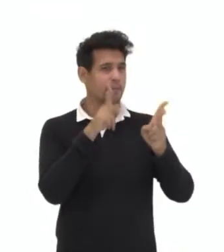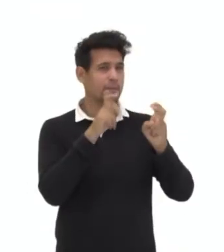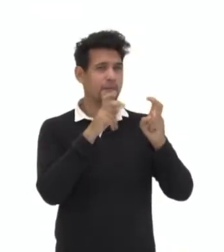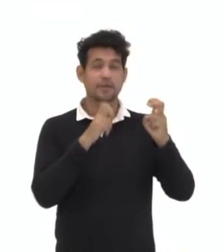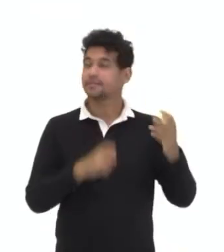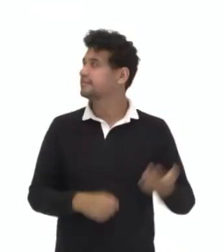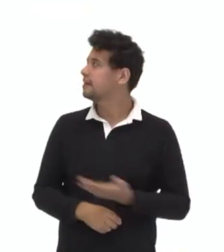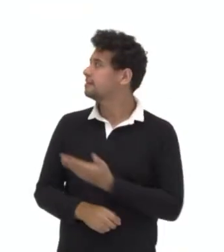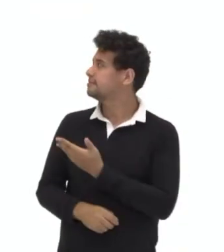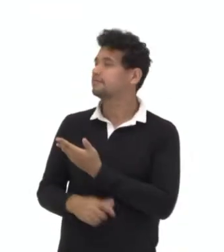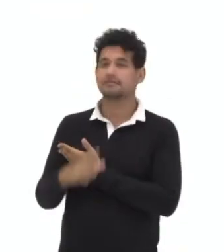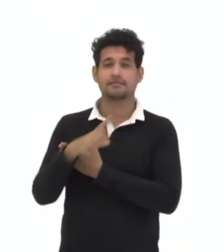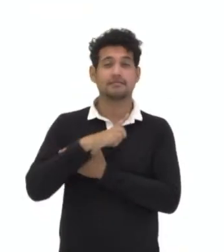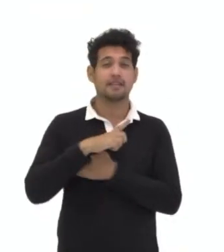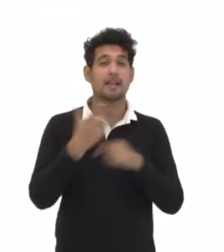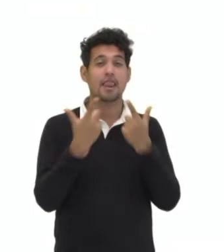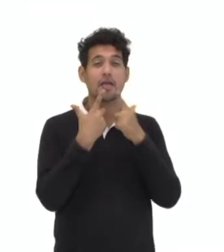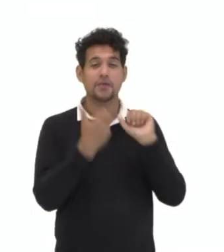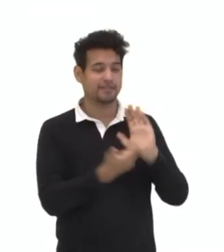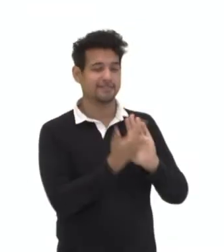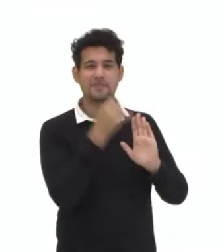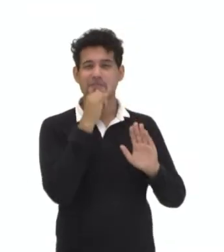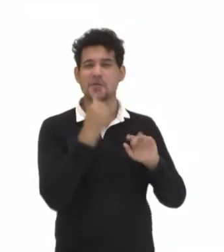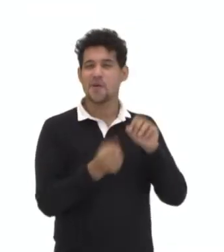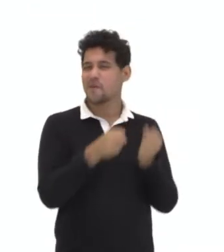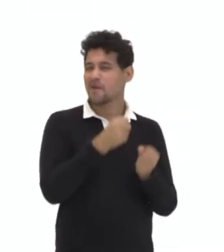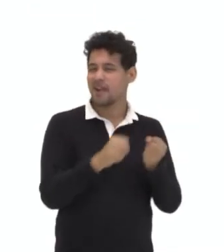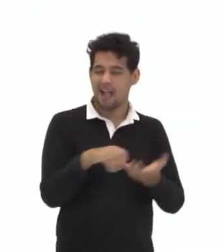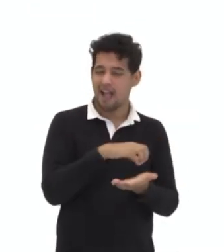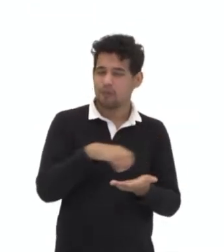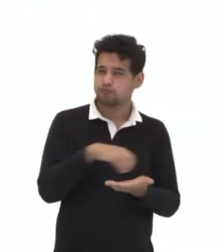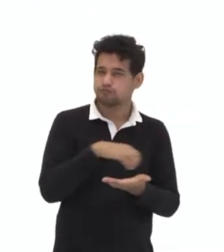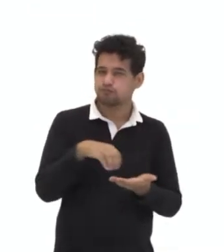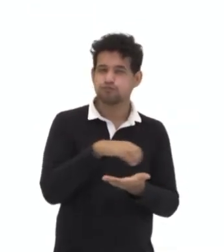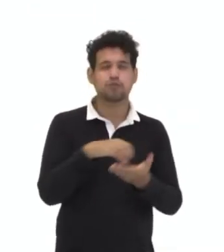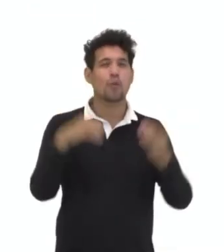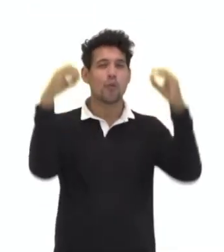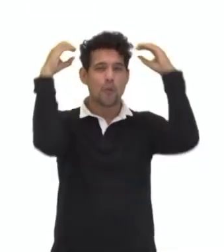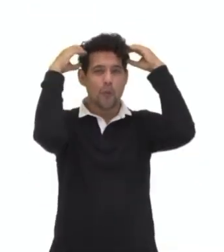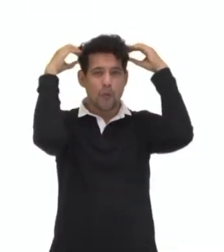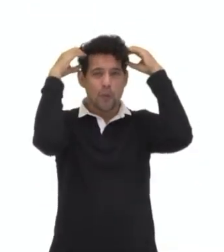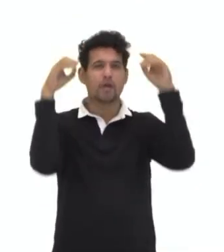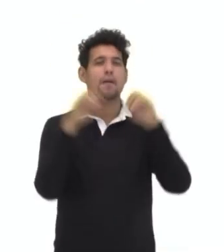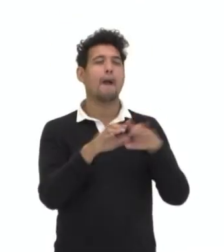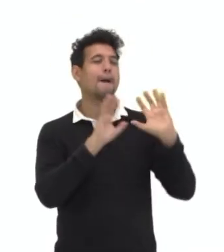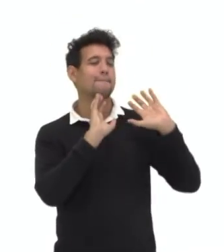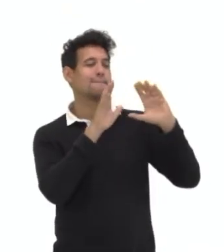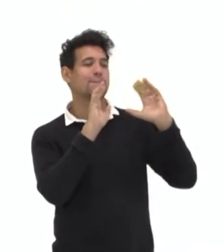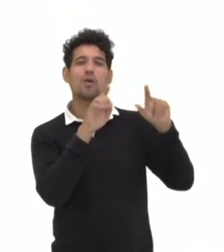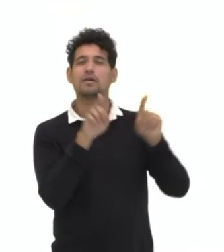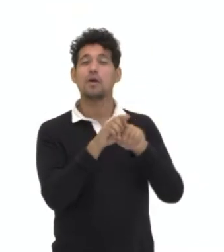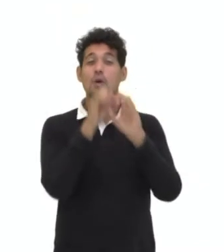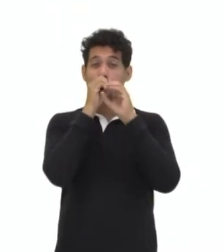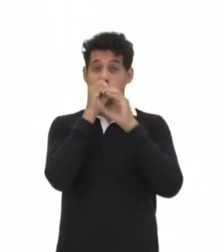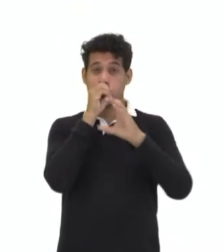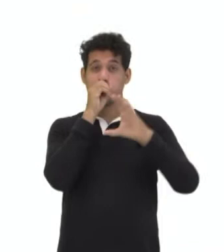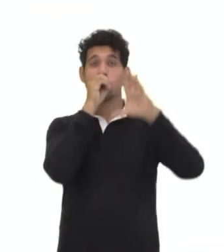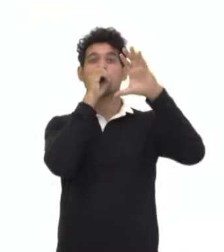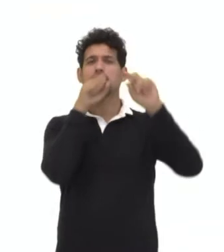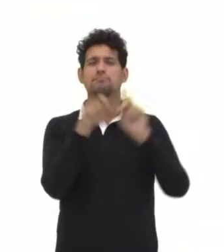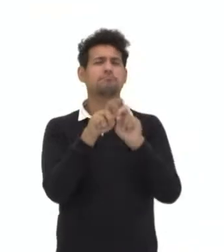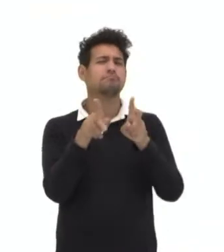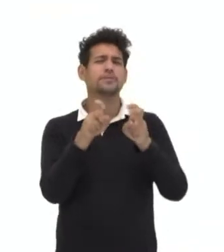a presença da linguagem não verbal, o carrinho, o urso, a bola, a bexiga, entre outros. Então, o que eu observo